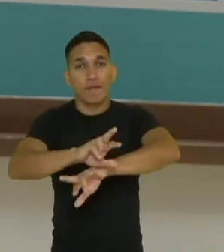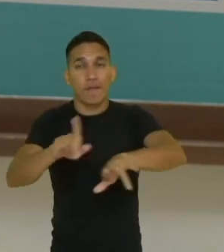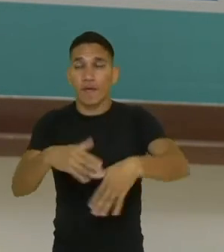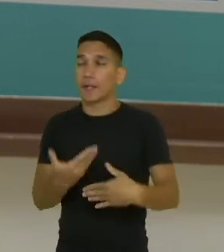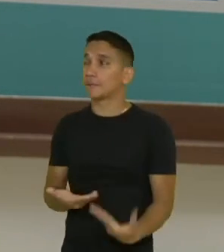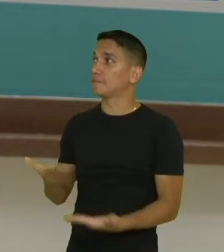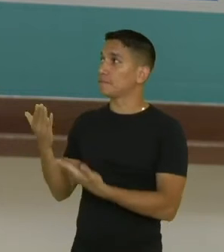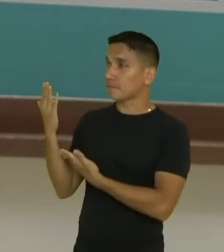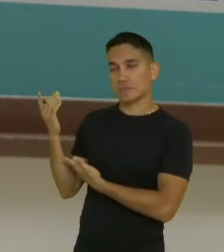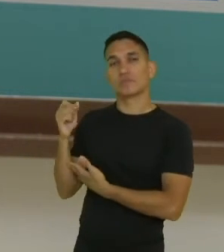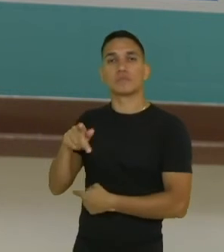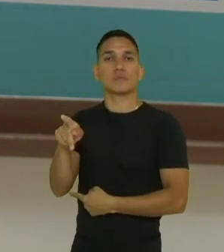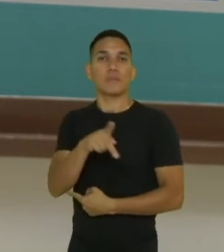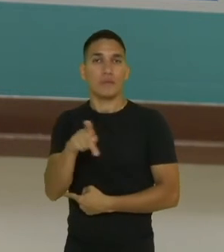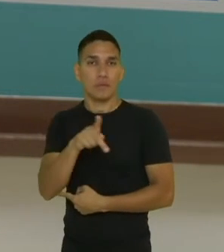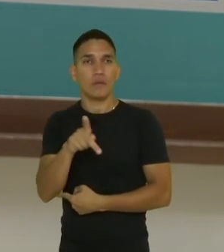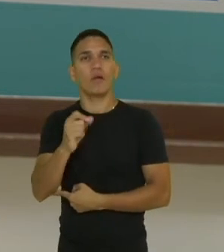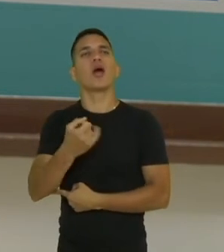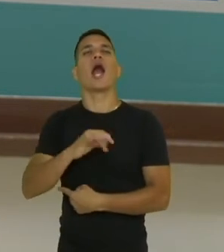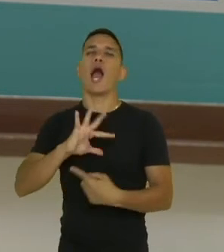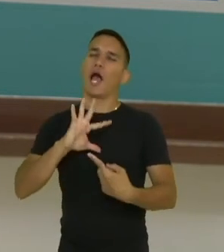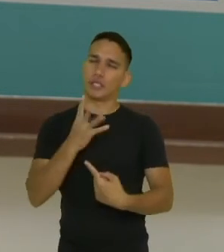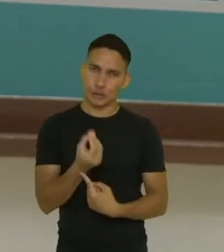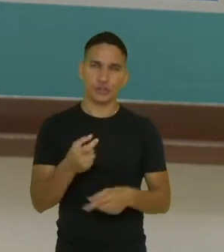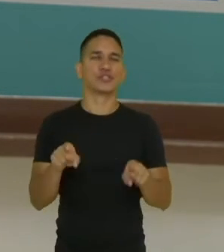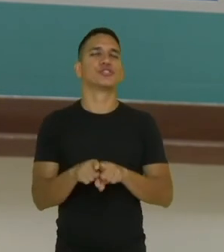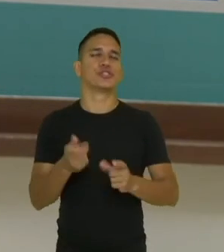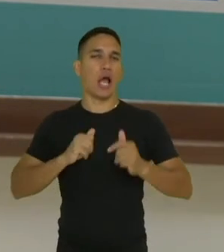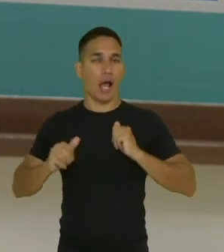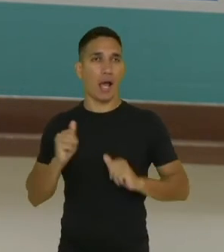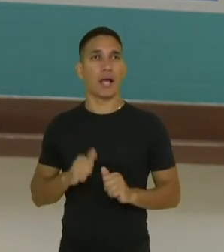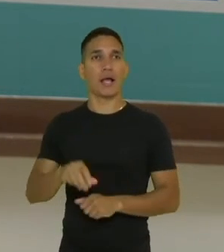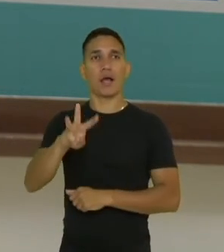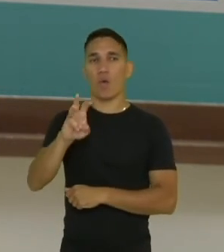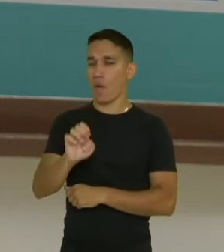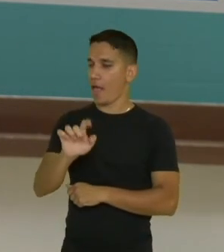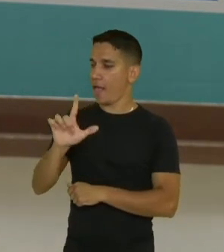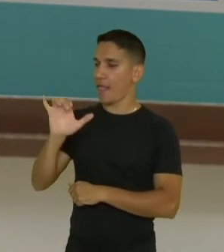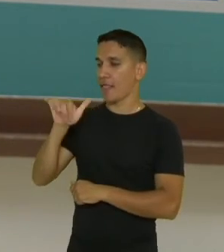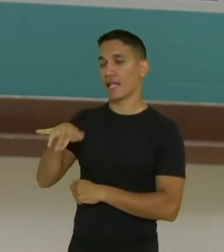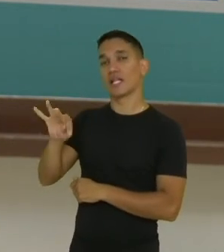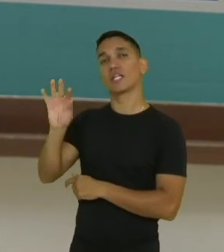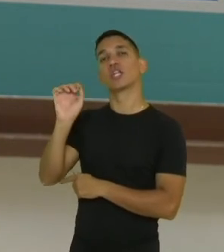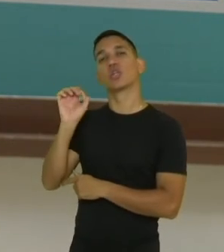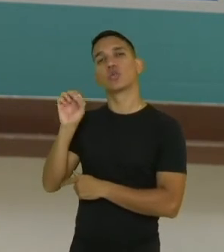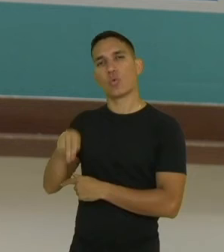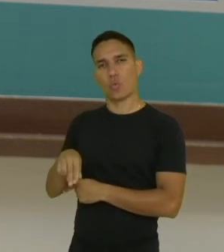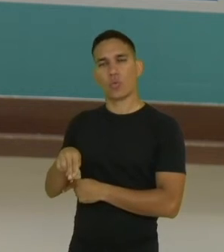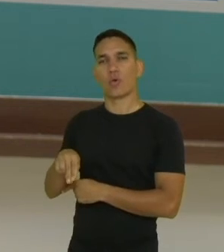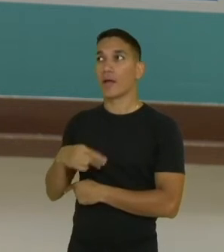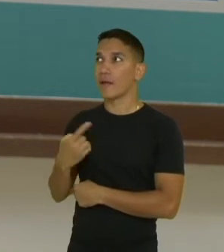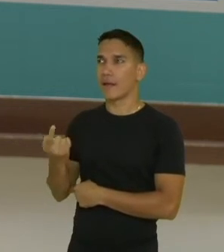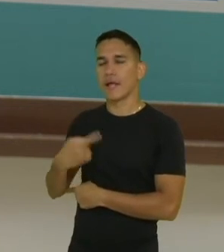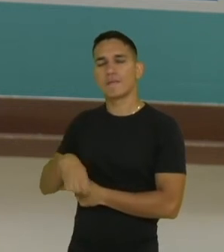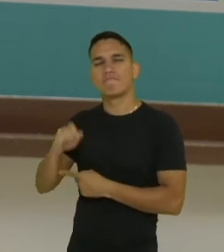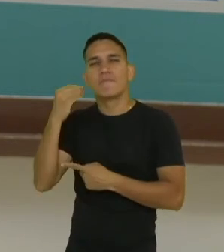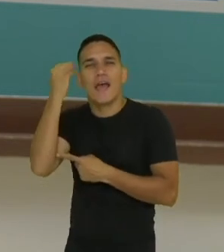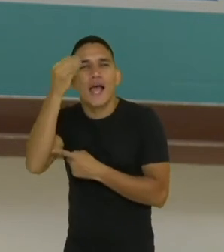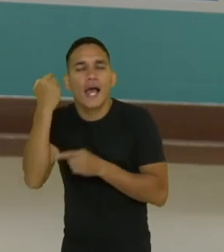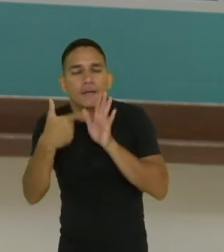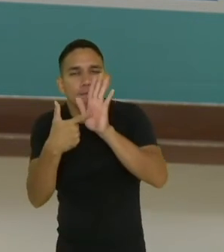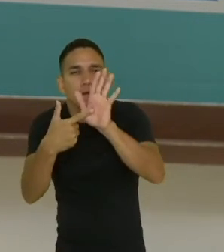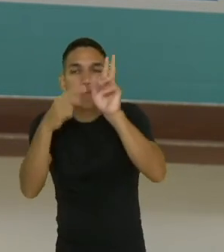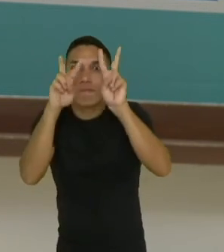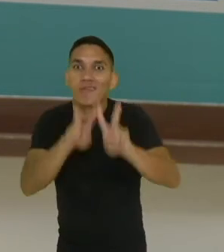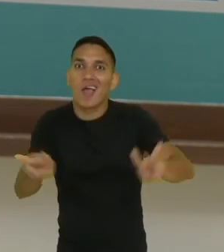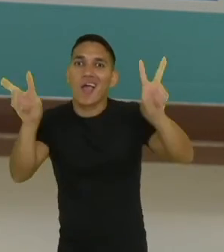do professor e artista Wellington Martins, que traz para a gente essa experiência visual e imagética de